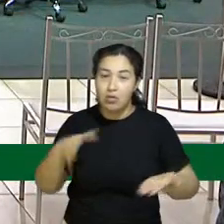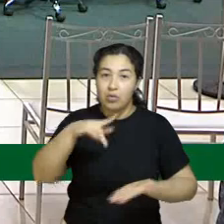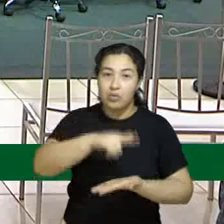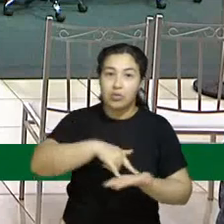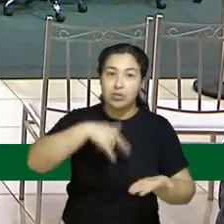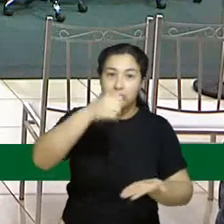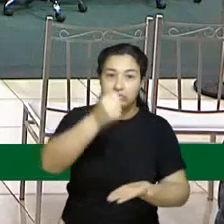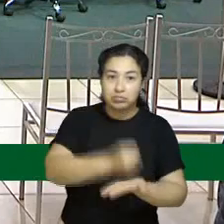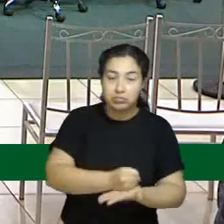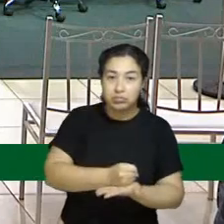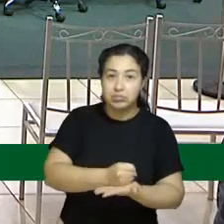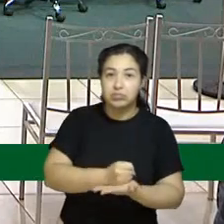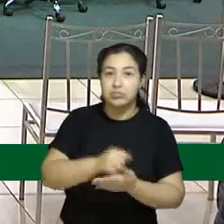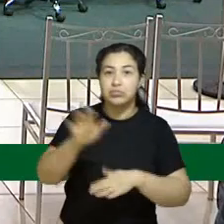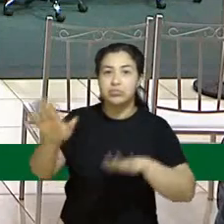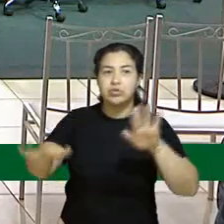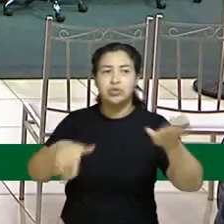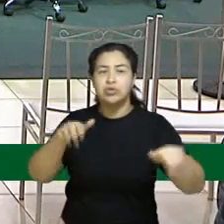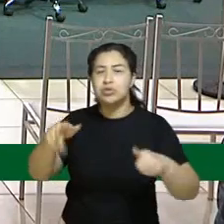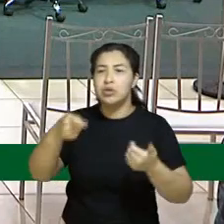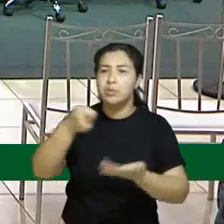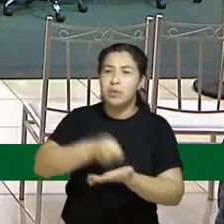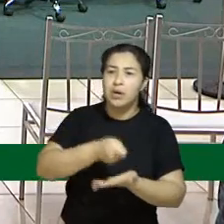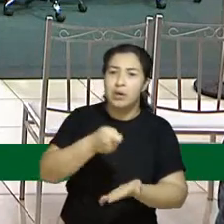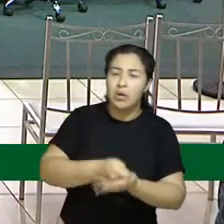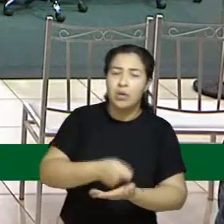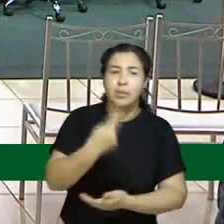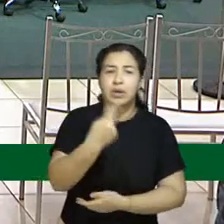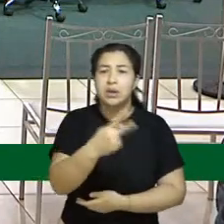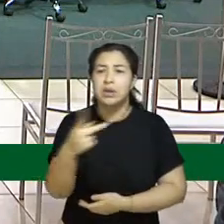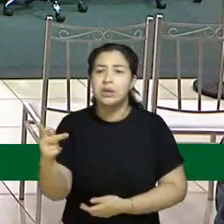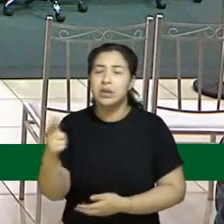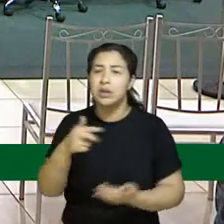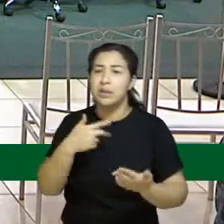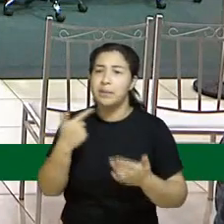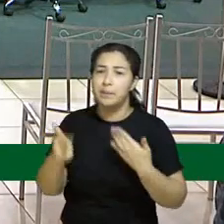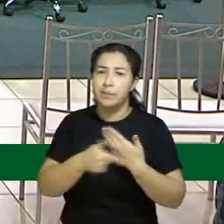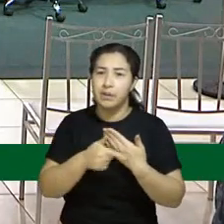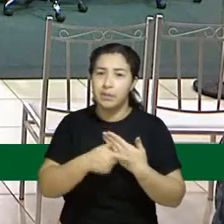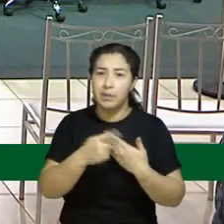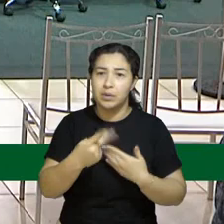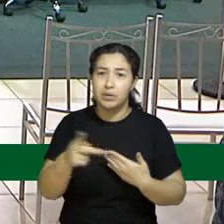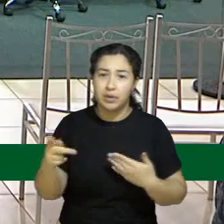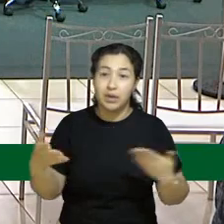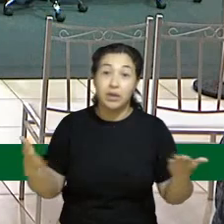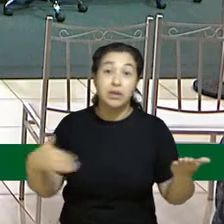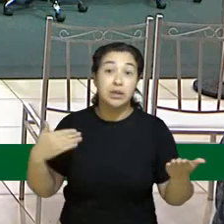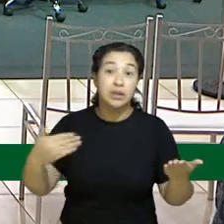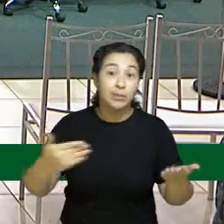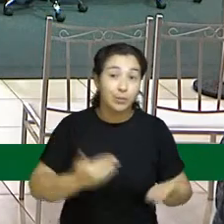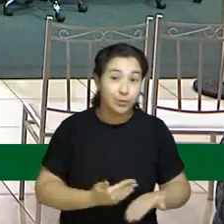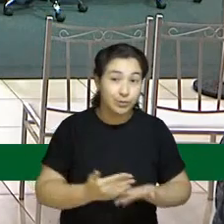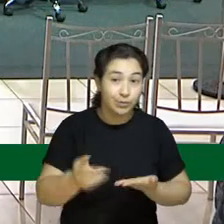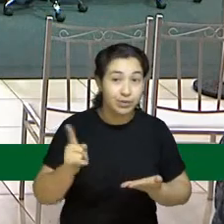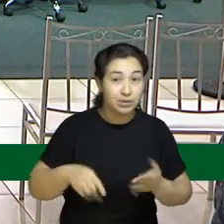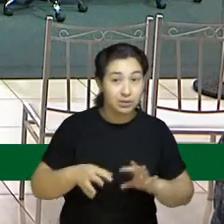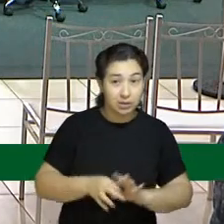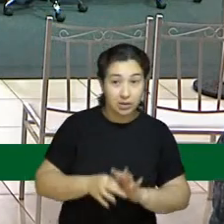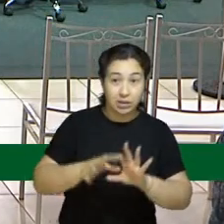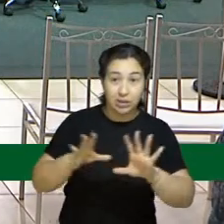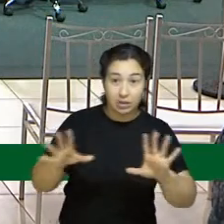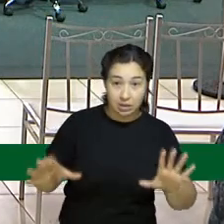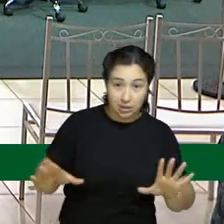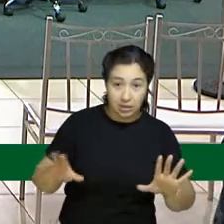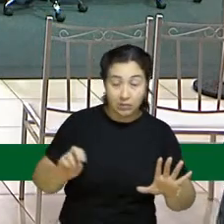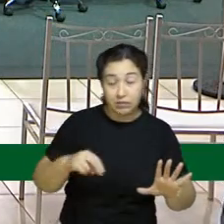firme, cobrando as responsabilidades e, inclusive, partir para as etapas posteriores, quer seja a permissão, quer seja a concessão